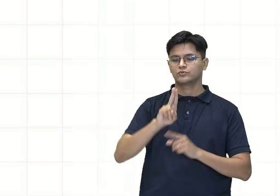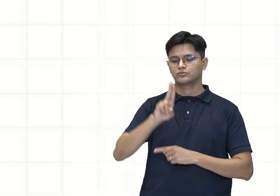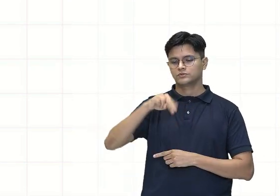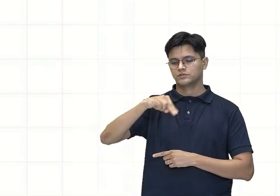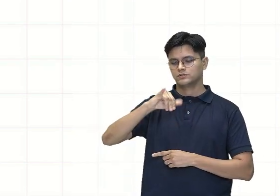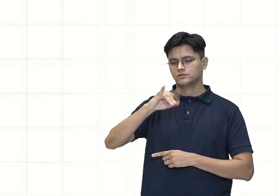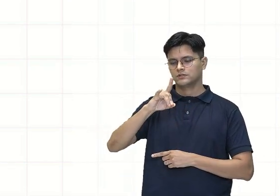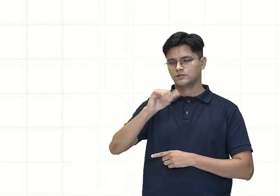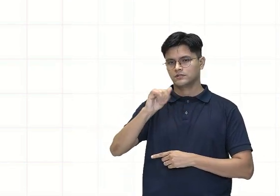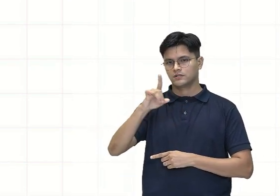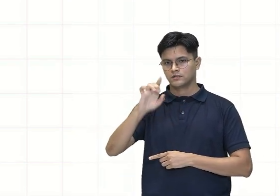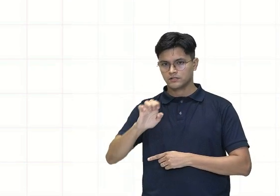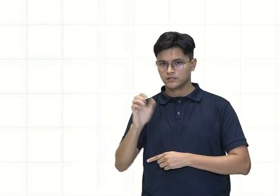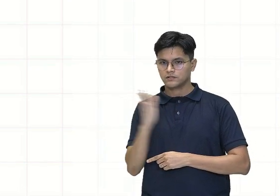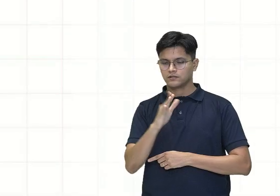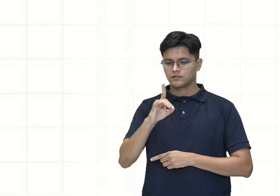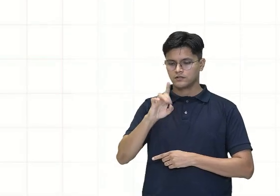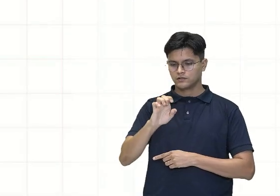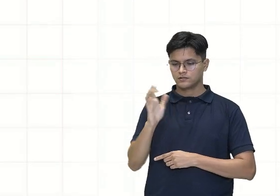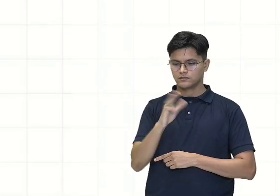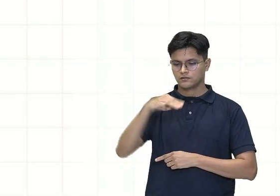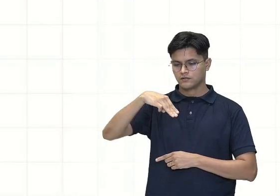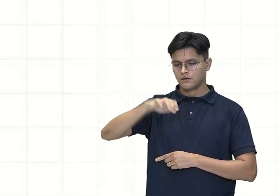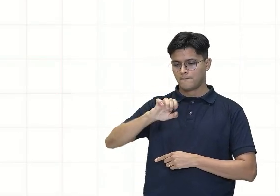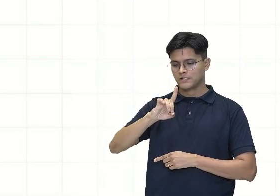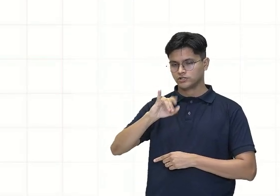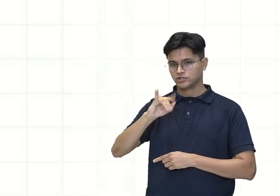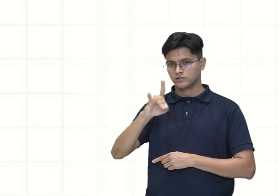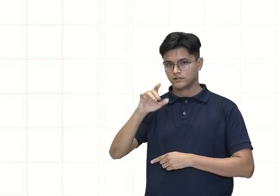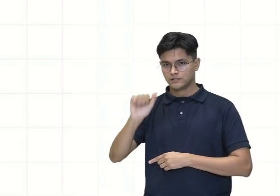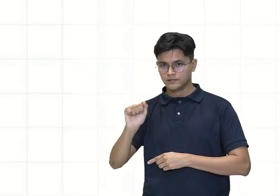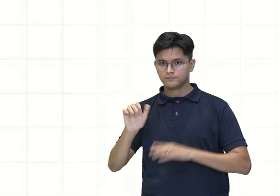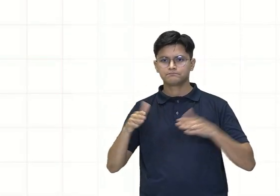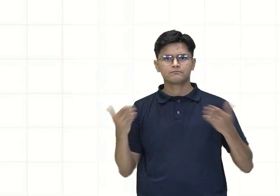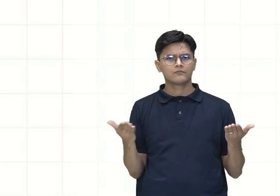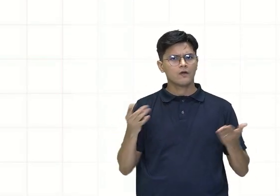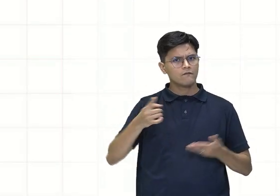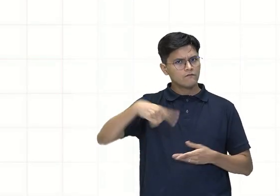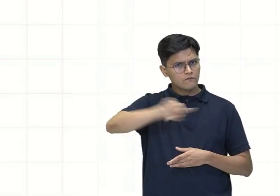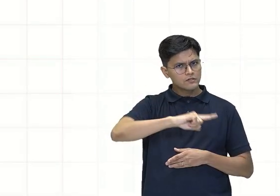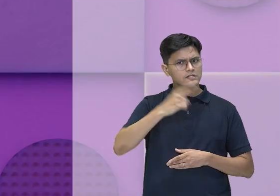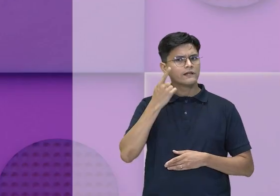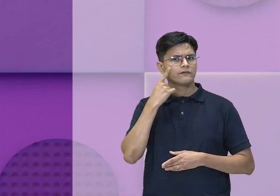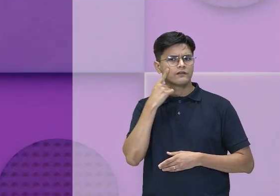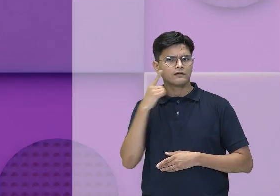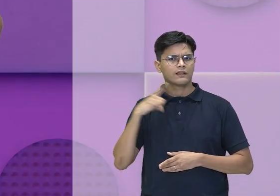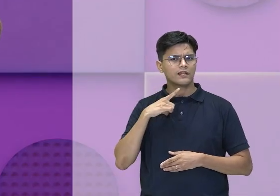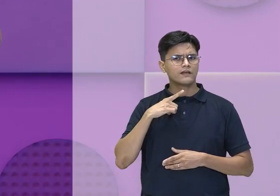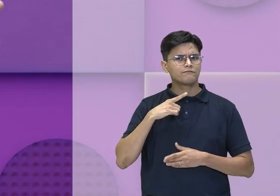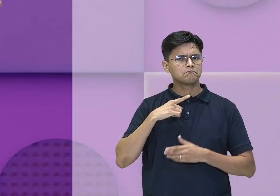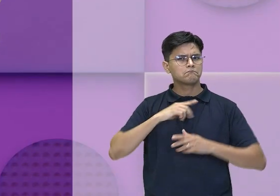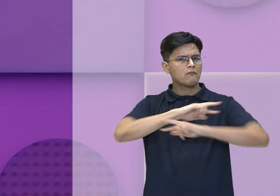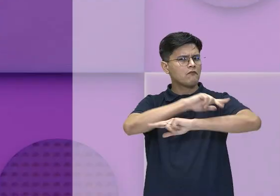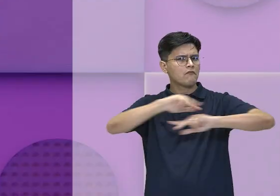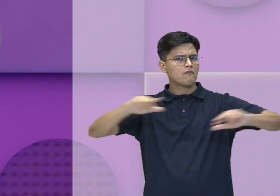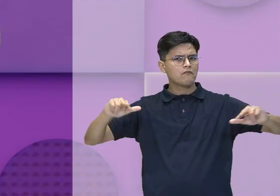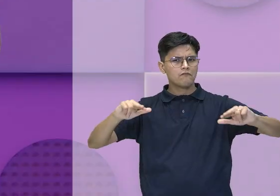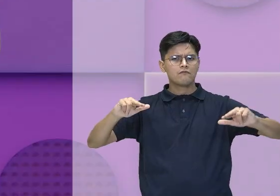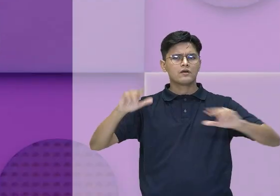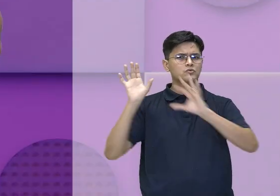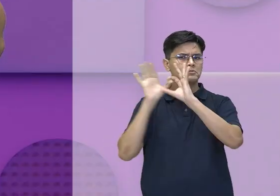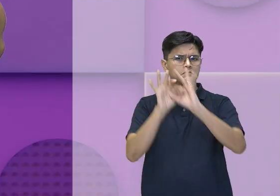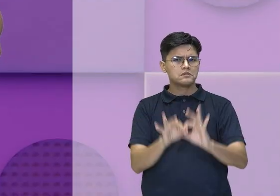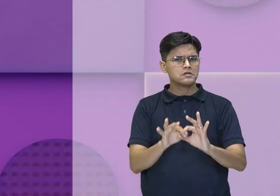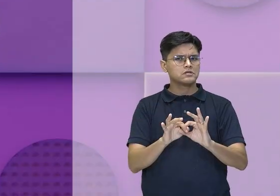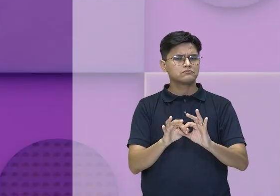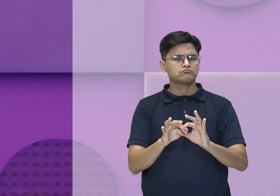medida, ok? E aí, pessoal, vocês viram que tem muitos problemas que não são difíceis, basta